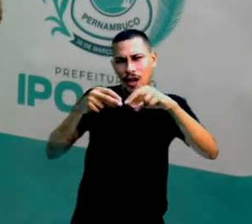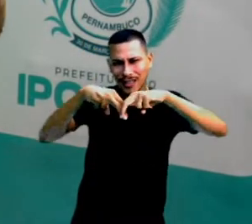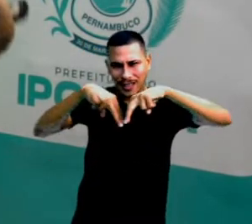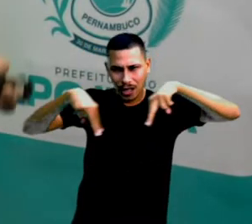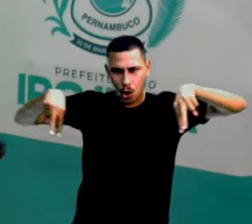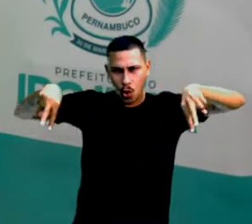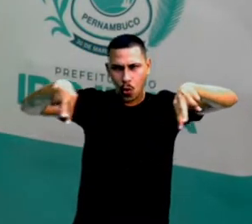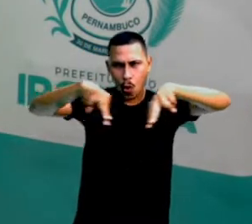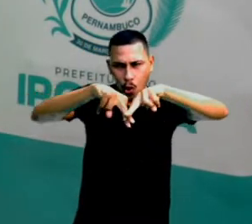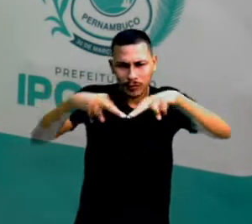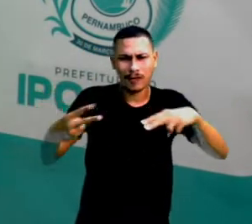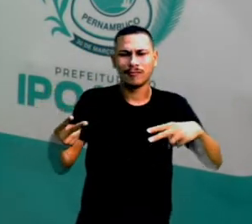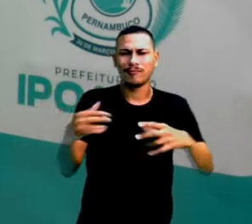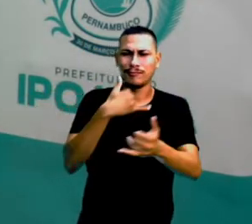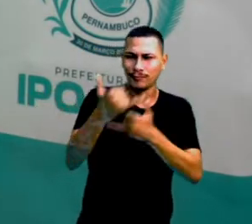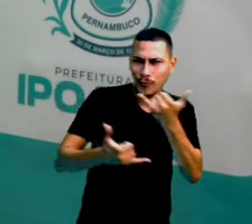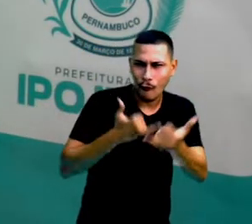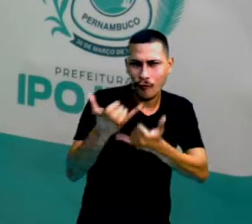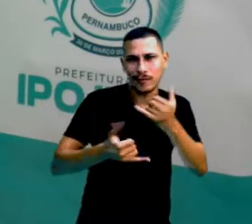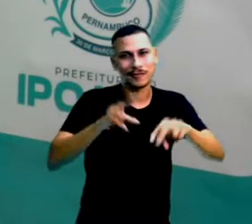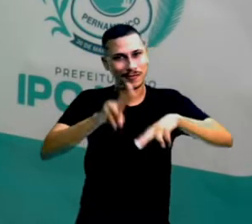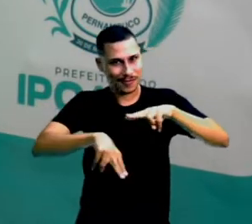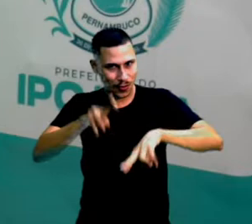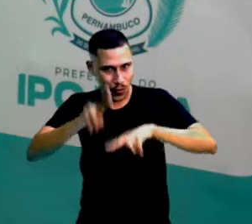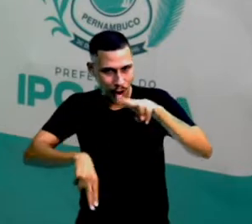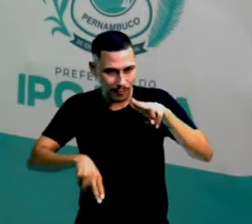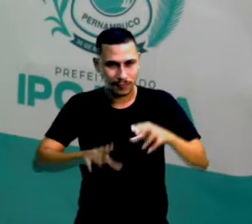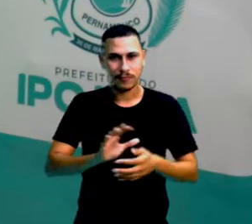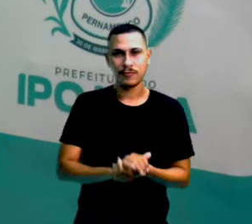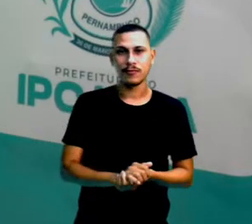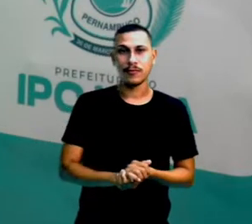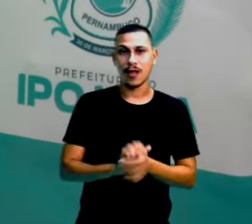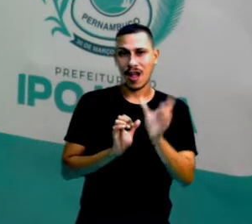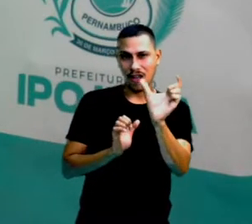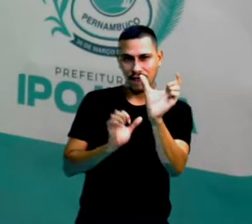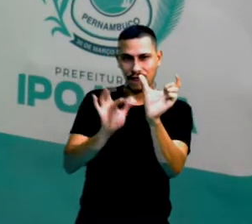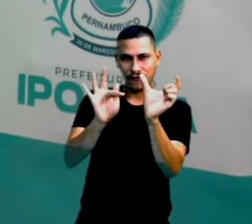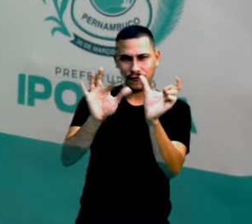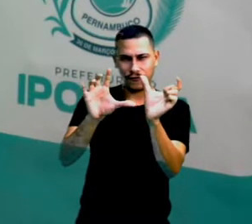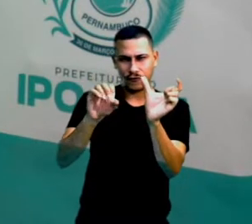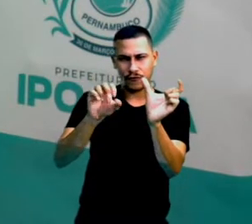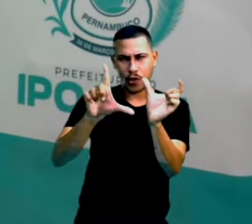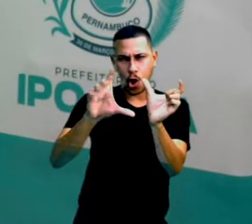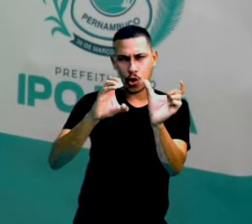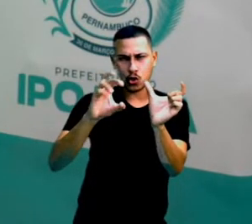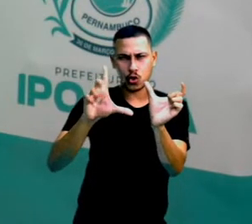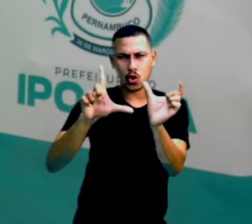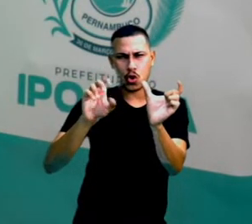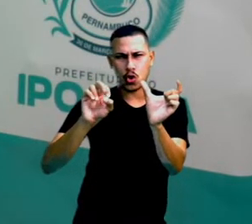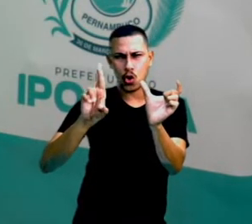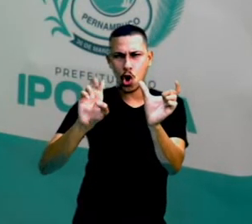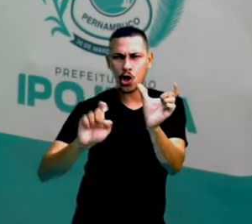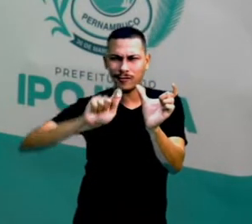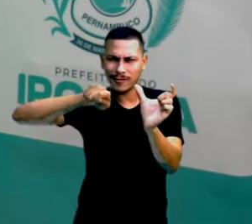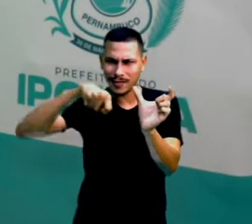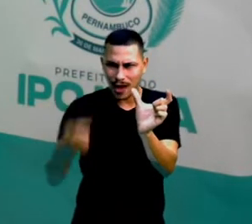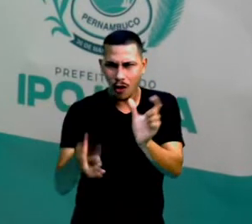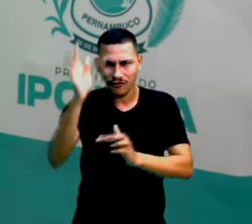por exemplo. Então, o folclore, ele está ligado às nossas lendas, né?